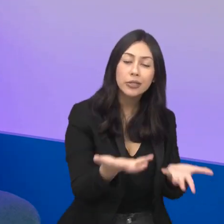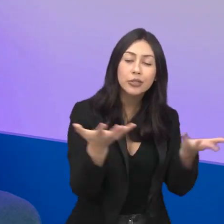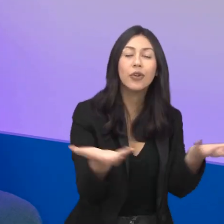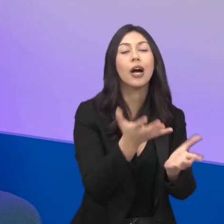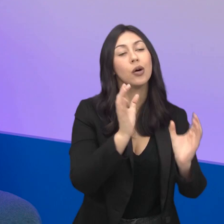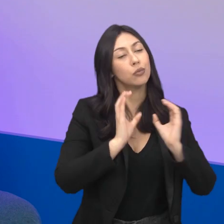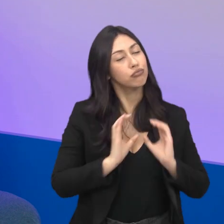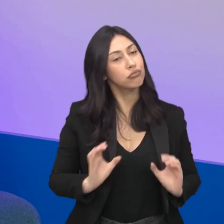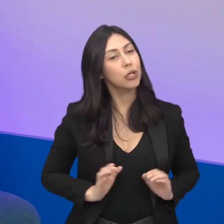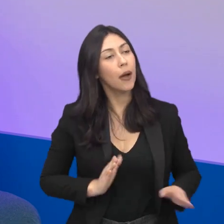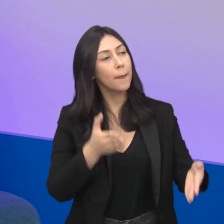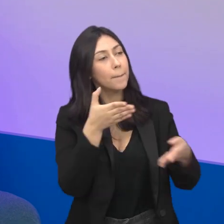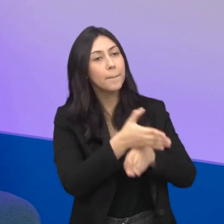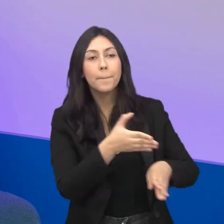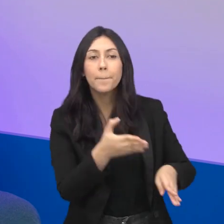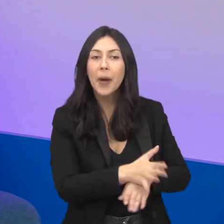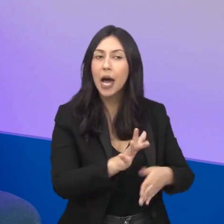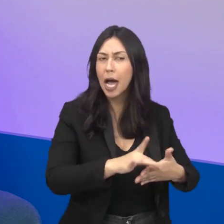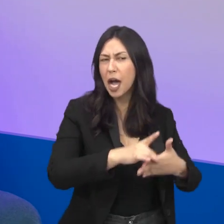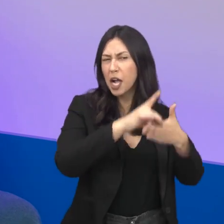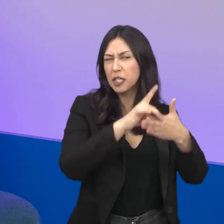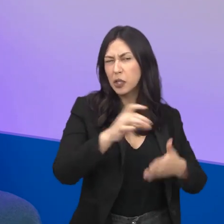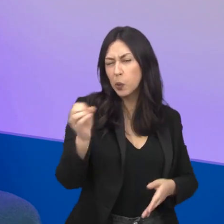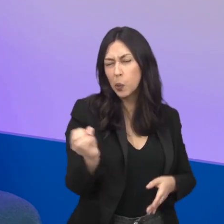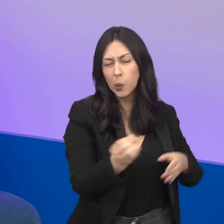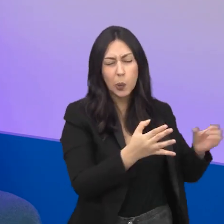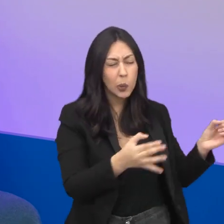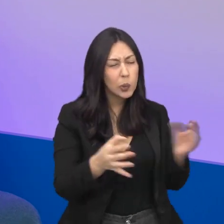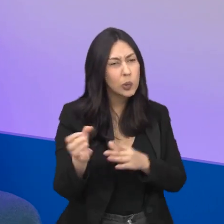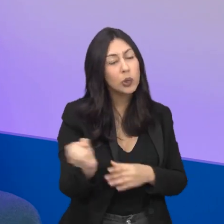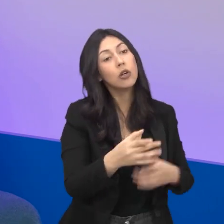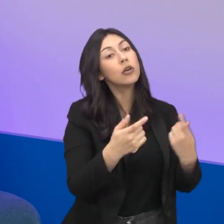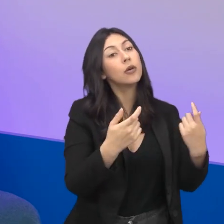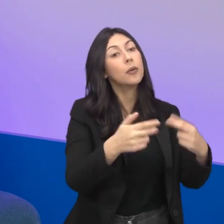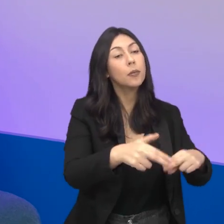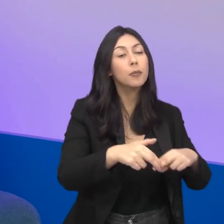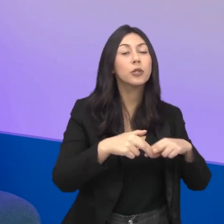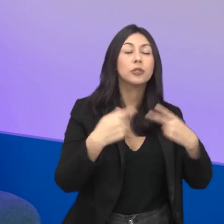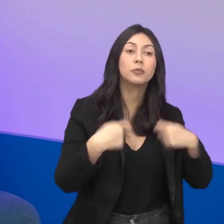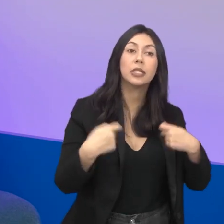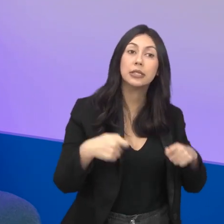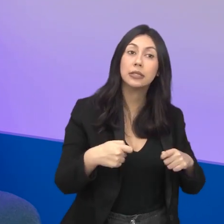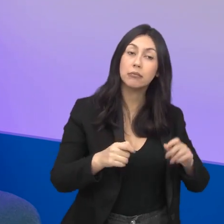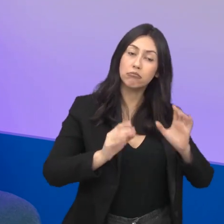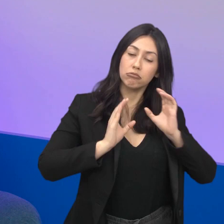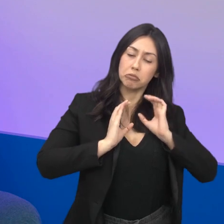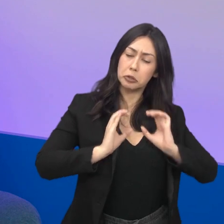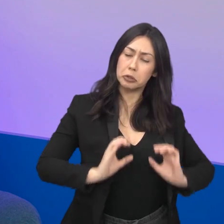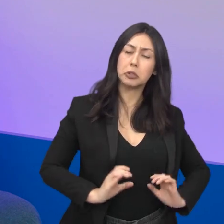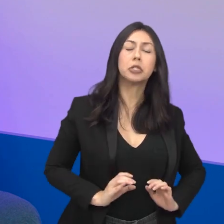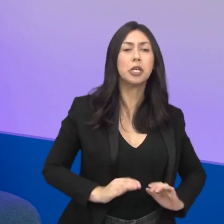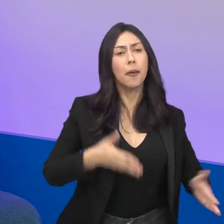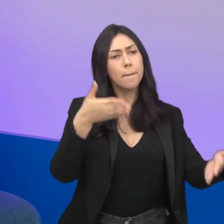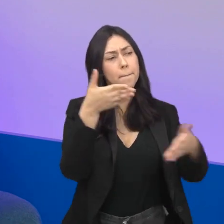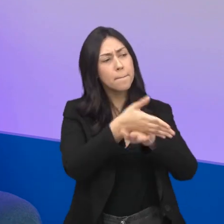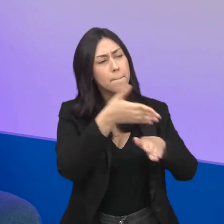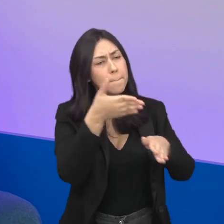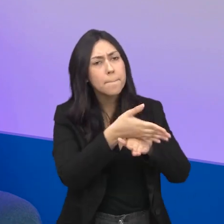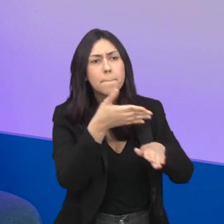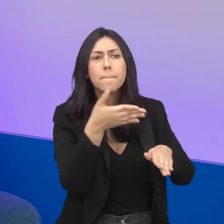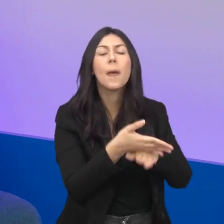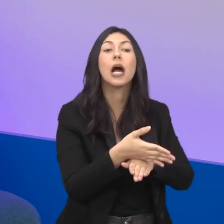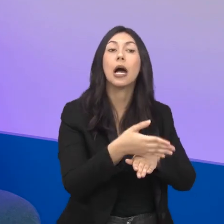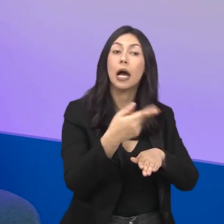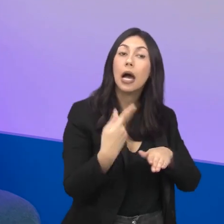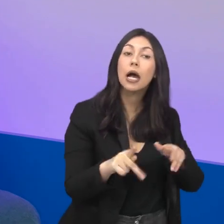cidadão participe da política, quero estimular novas lideranças e para isso a gente tem que estimular esse processo de cidadania, da participação do